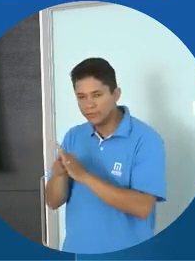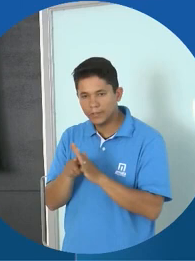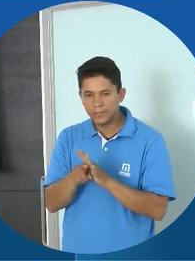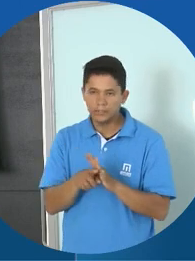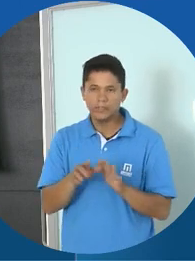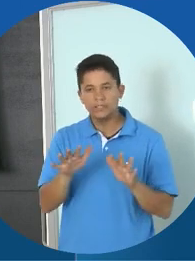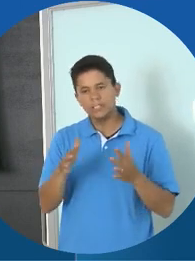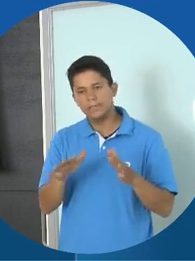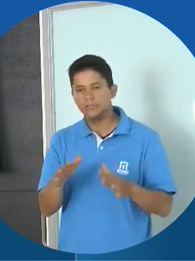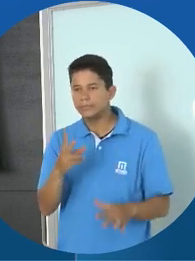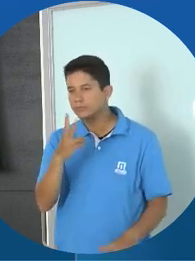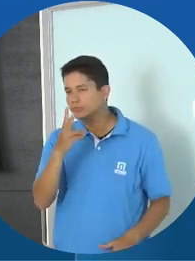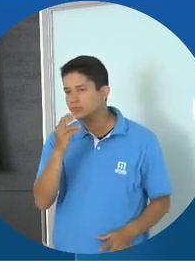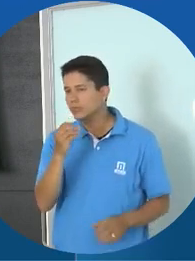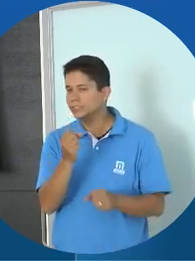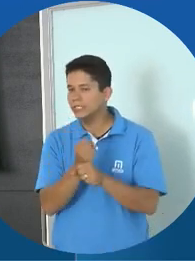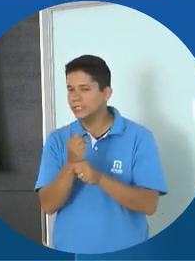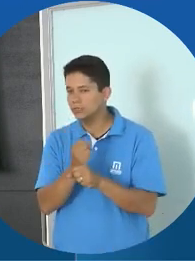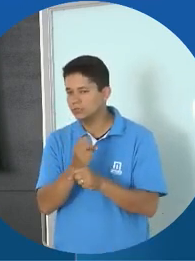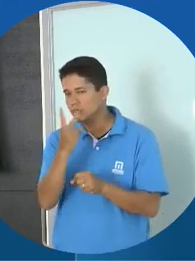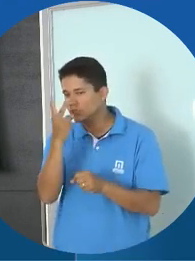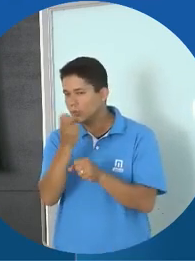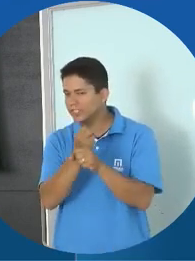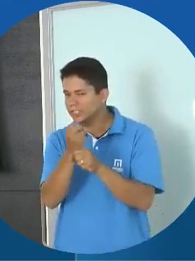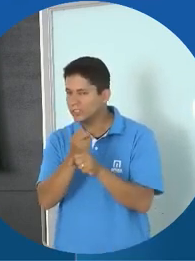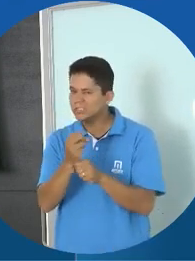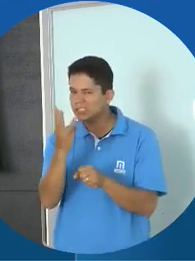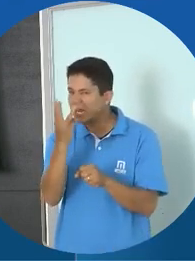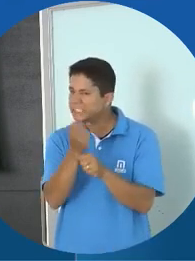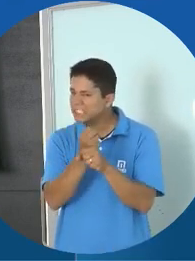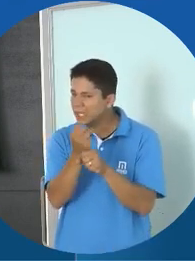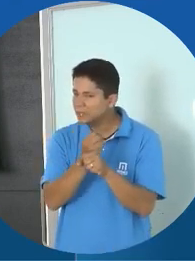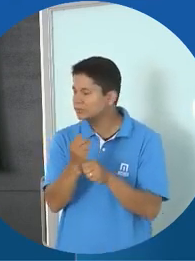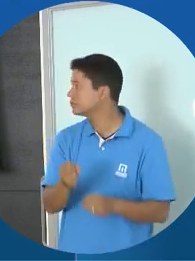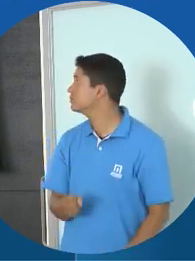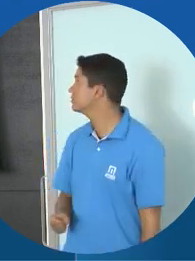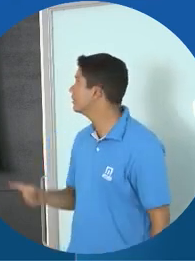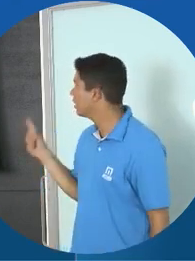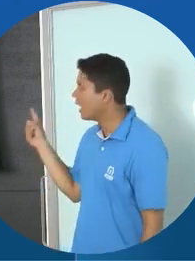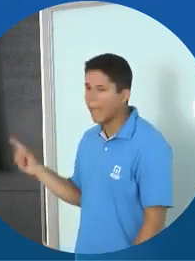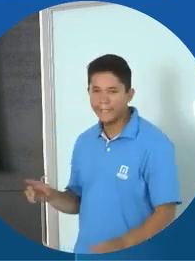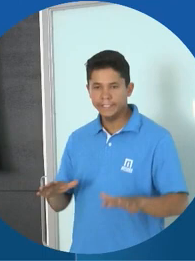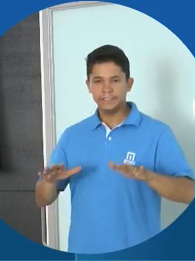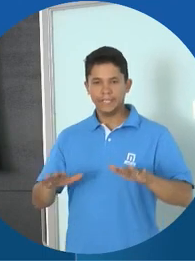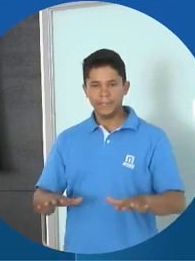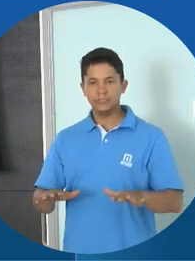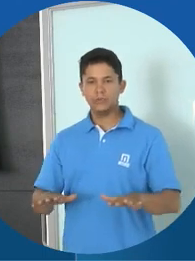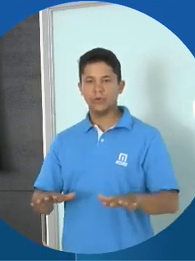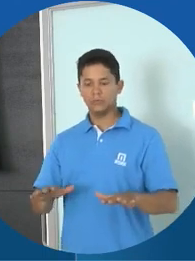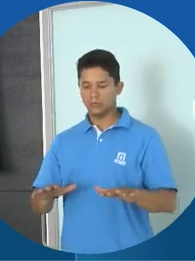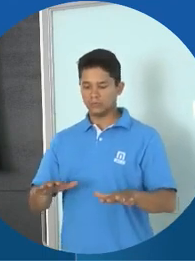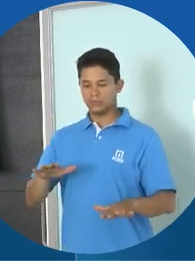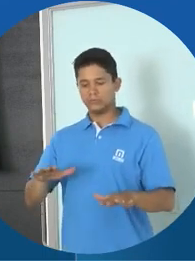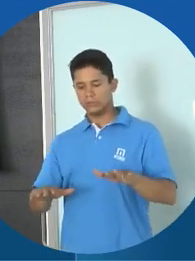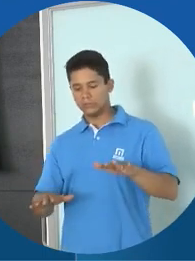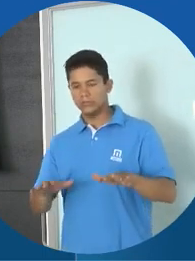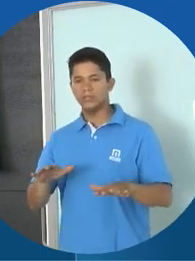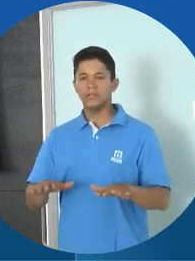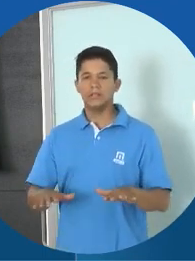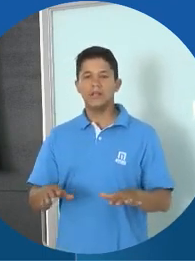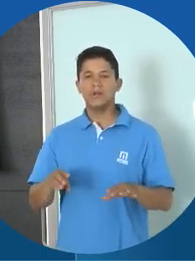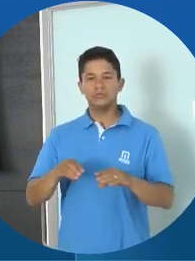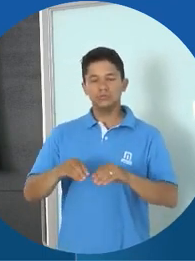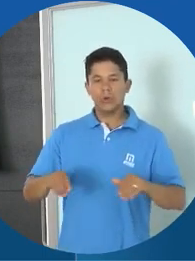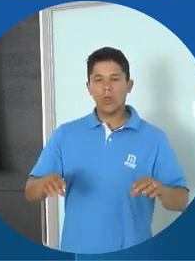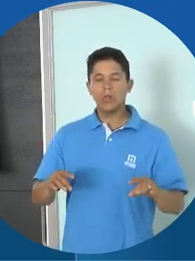anos, né, Gabriel? Uns 3. E realmente estabilizou. Era uma situação que o solo estava muito